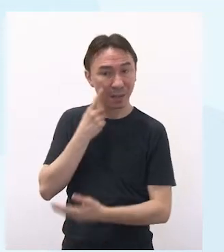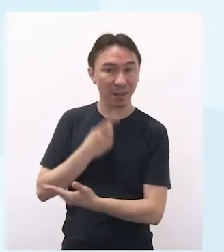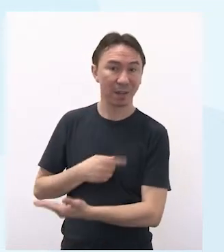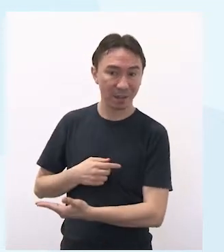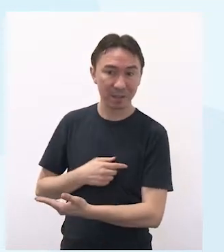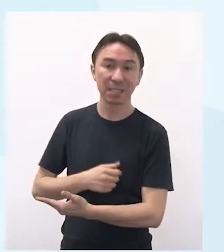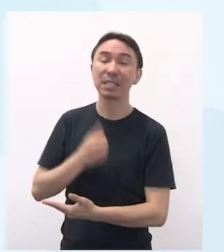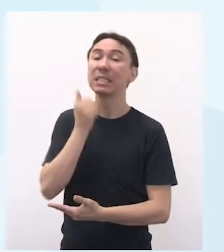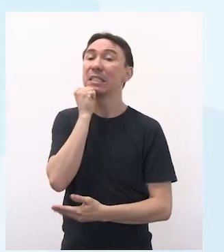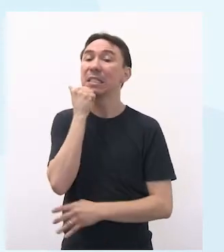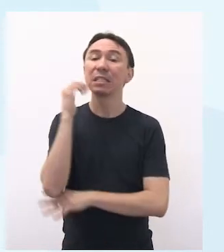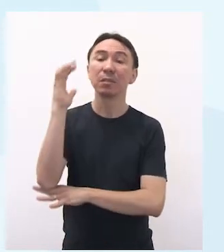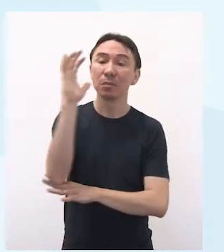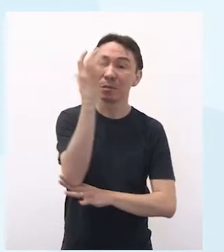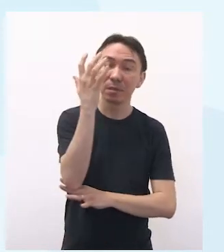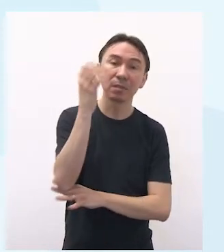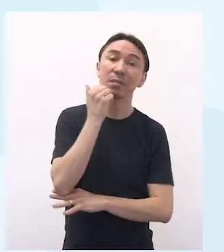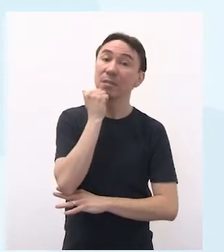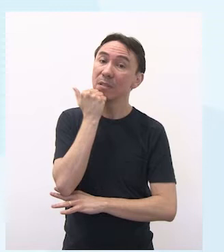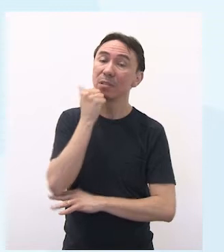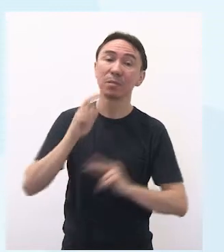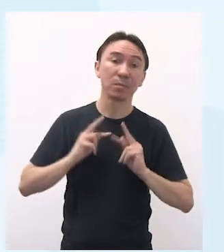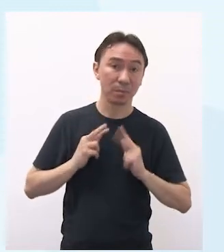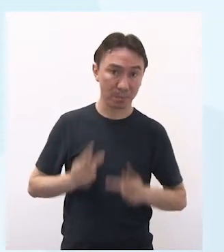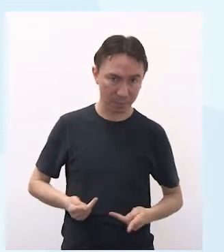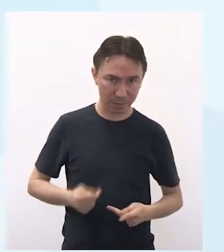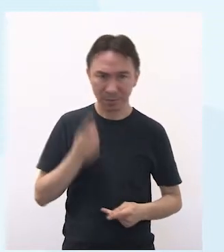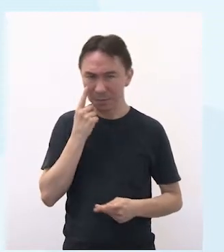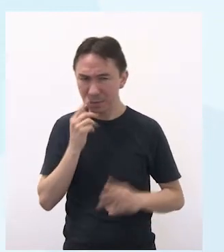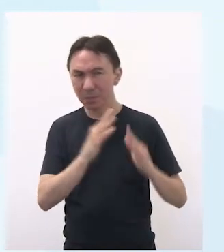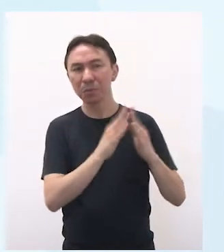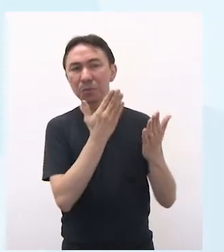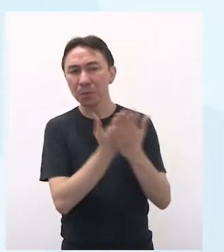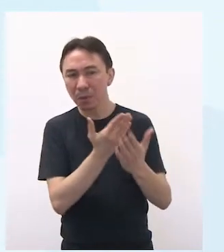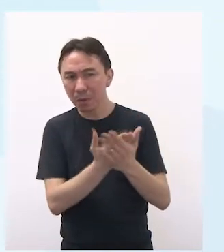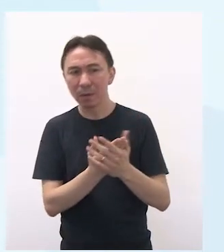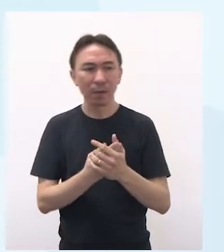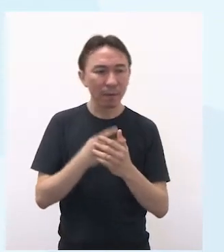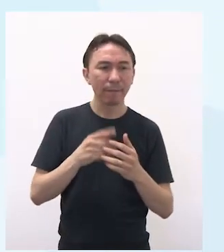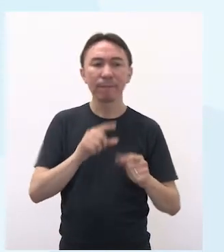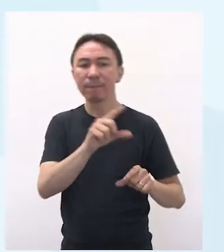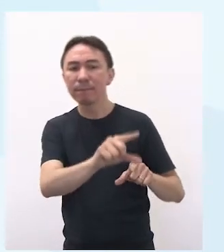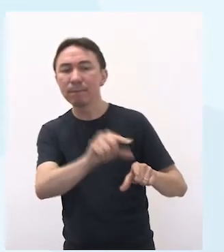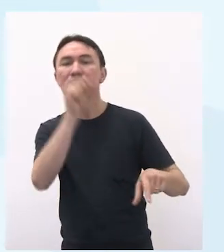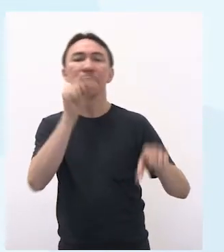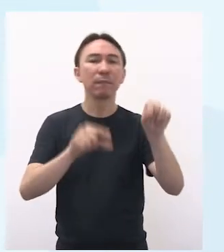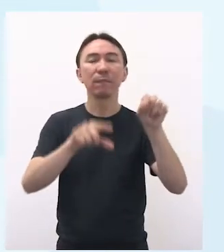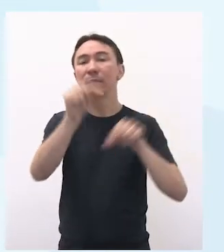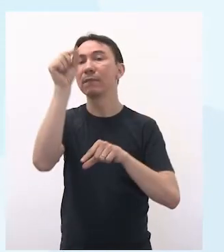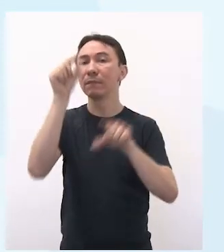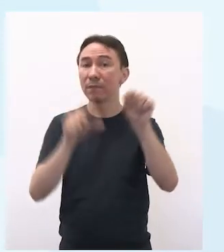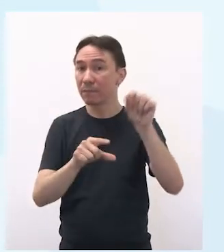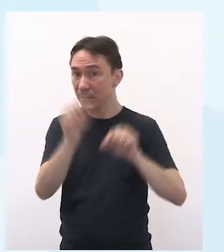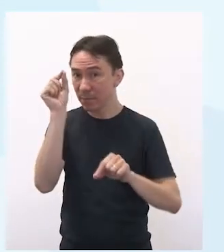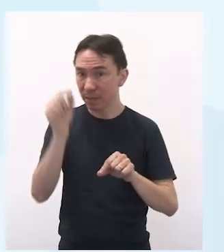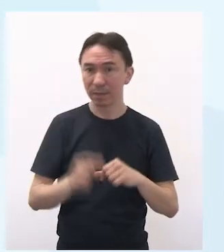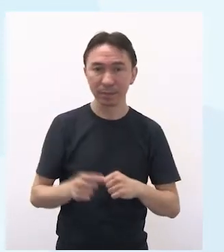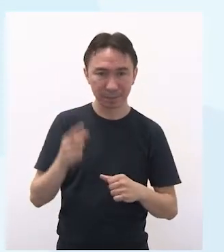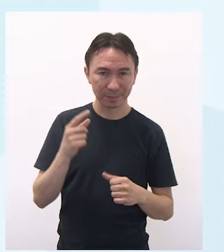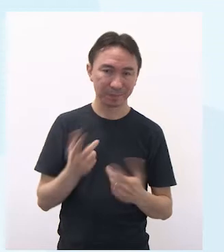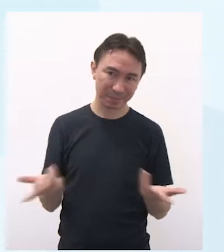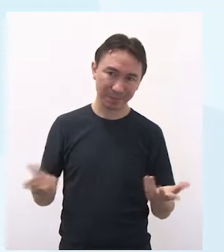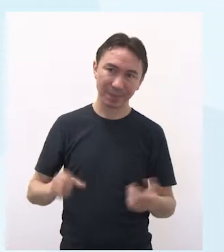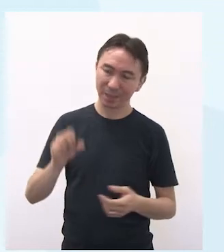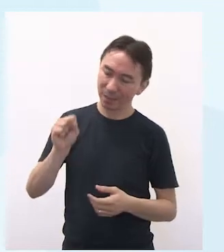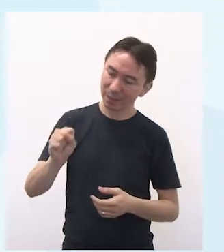que vão estar sendo sorteadas para esse amostral. A instituição que vai fazer o